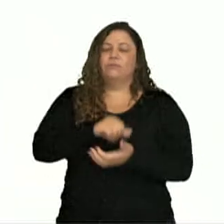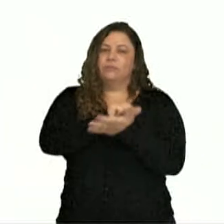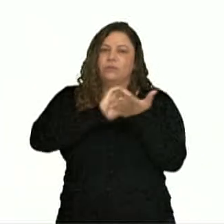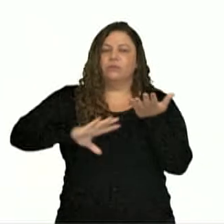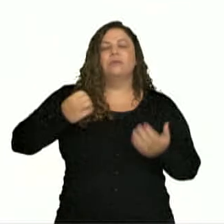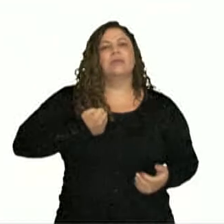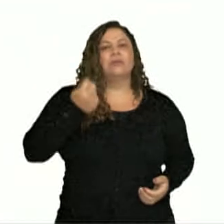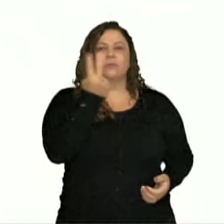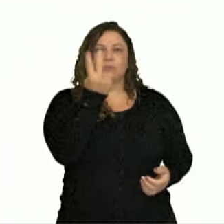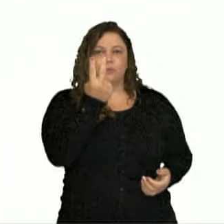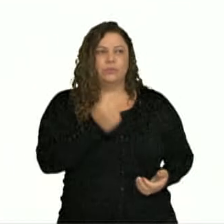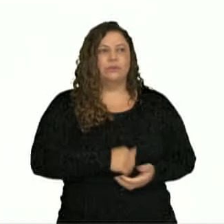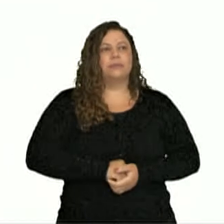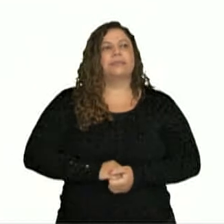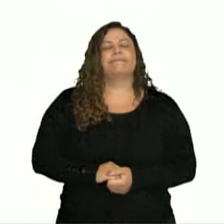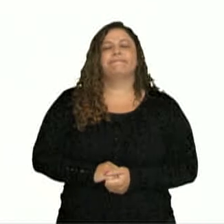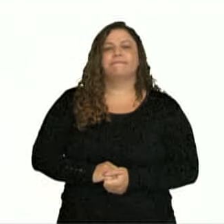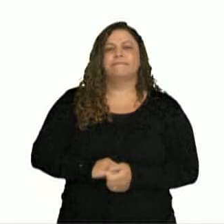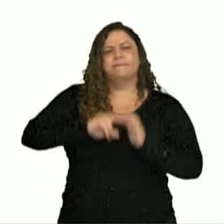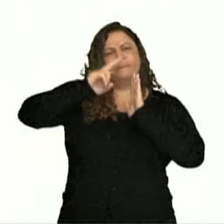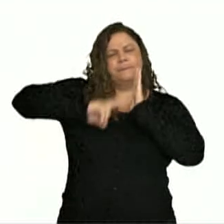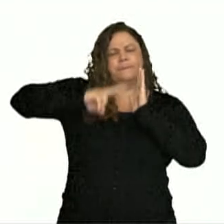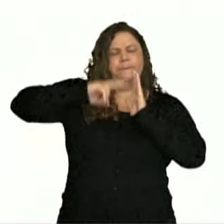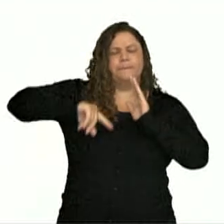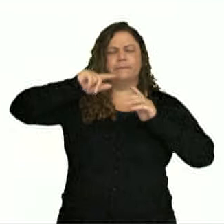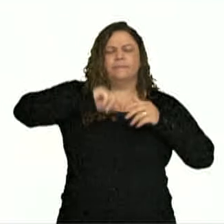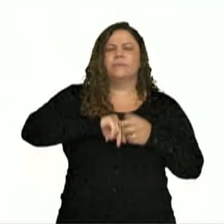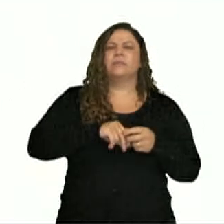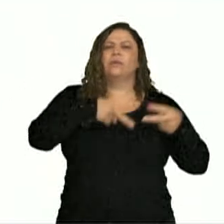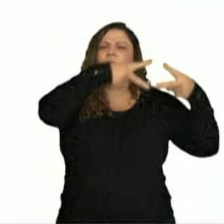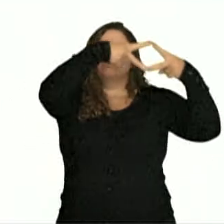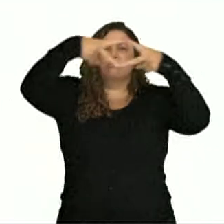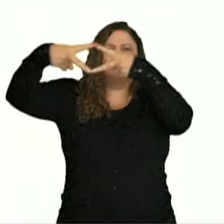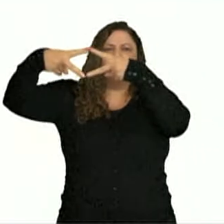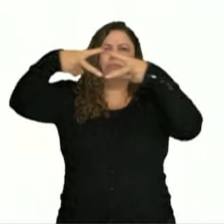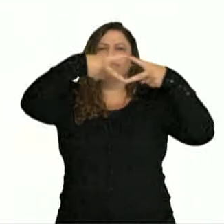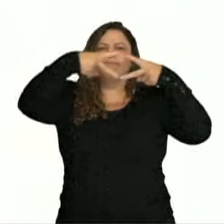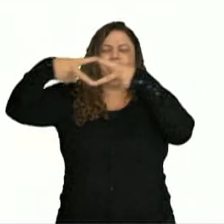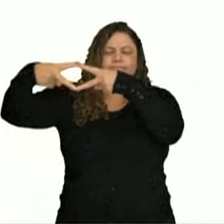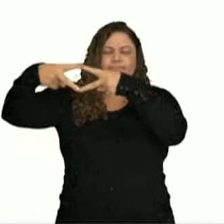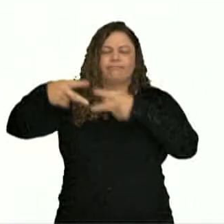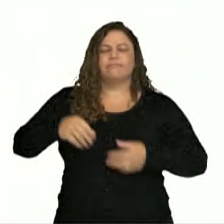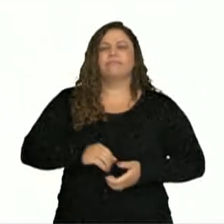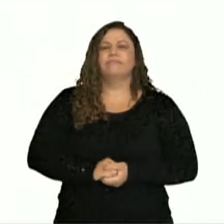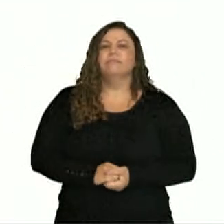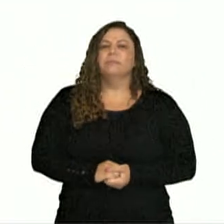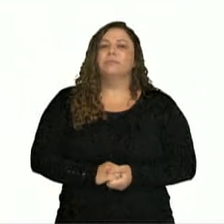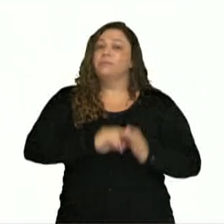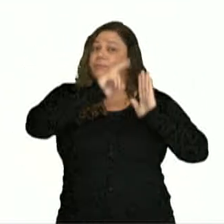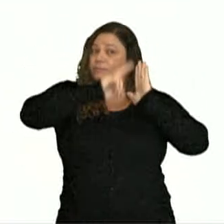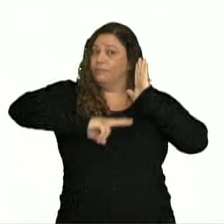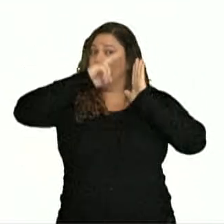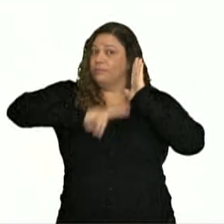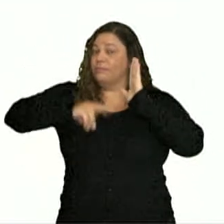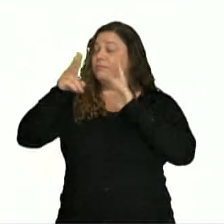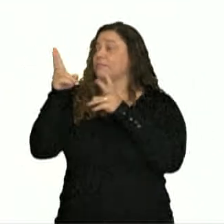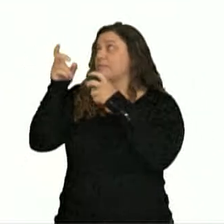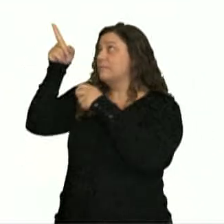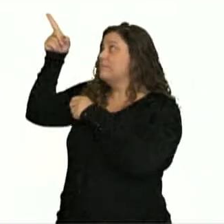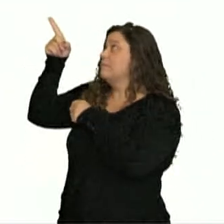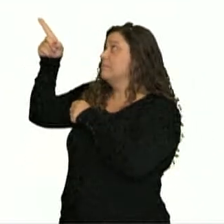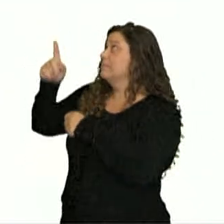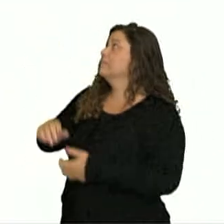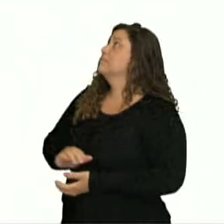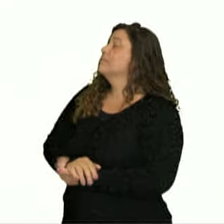2. Lê el comic e depois contesta as perguntas. Então, vamos a ler. No te